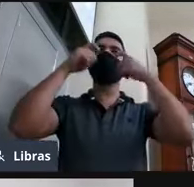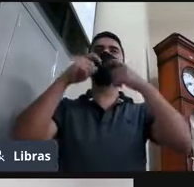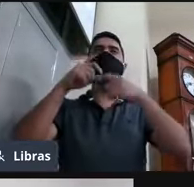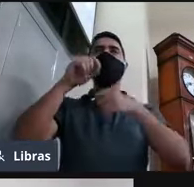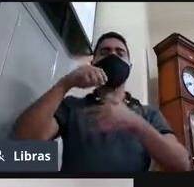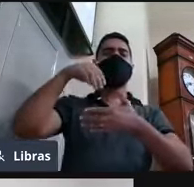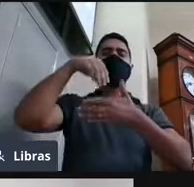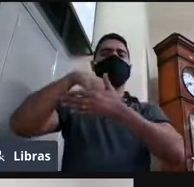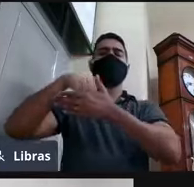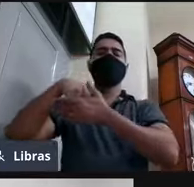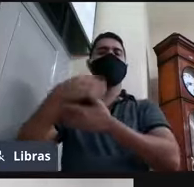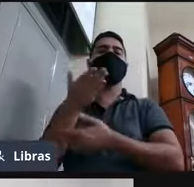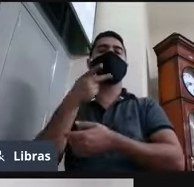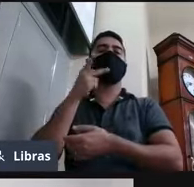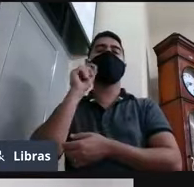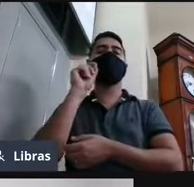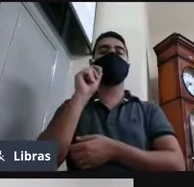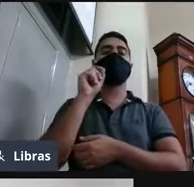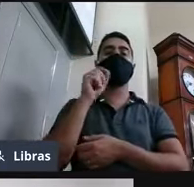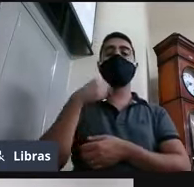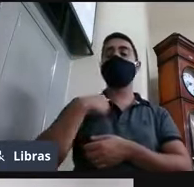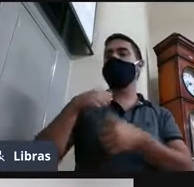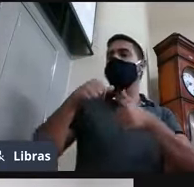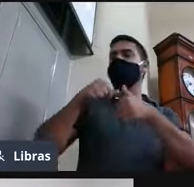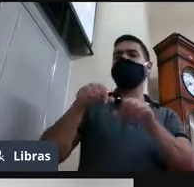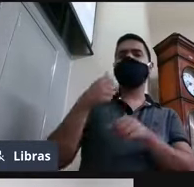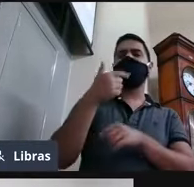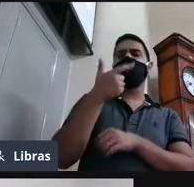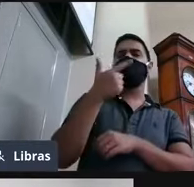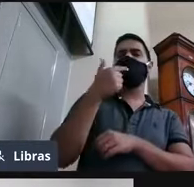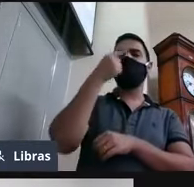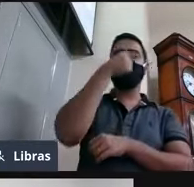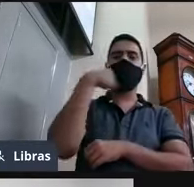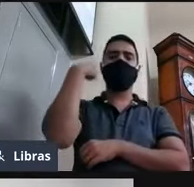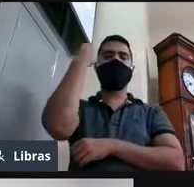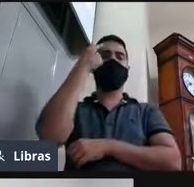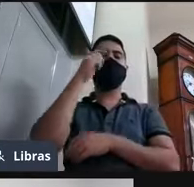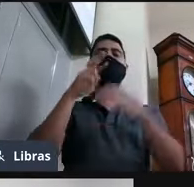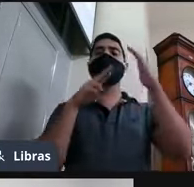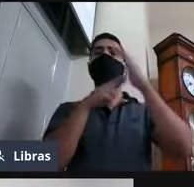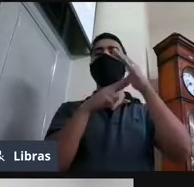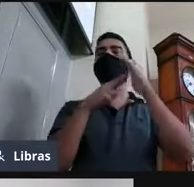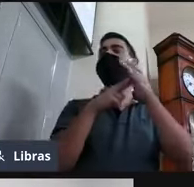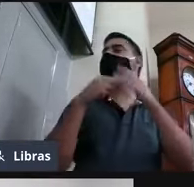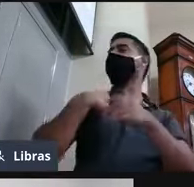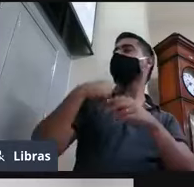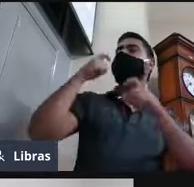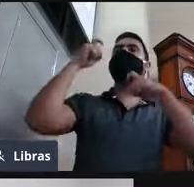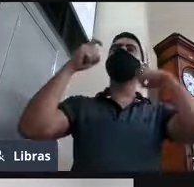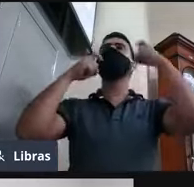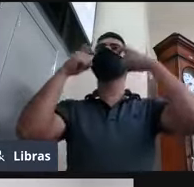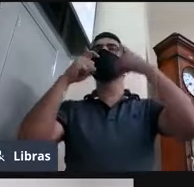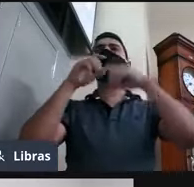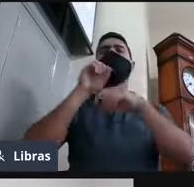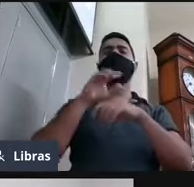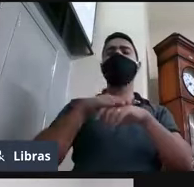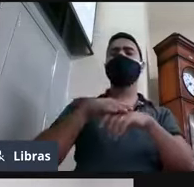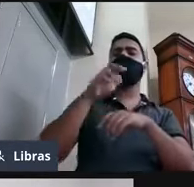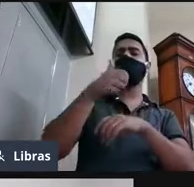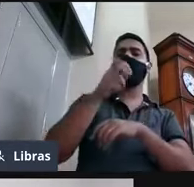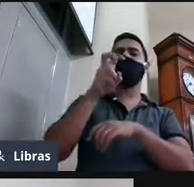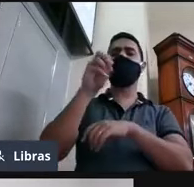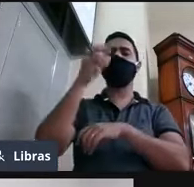eu queria muito falar que eu fiquei 12 horas na rodoviária e a minha preocupação são com as mais de